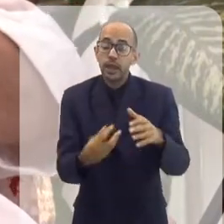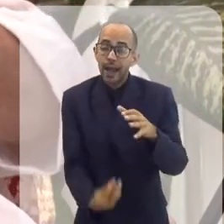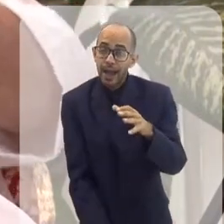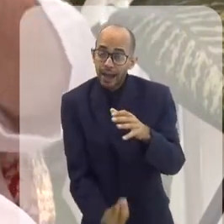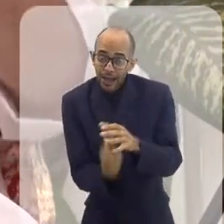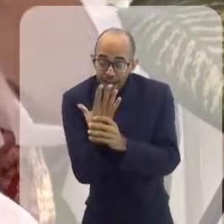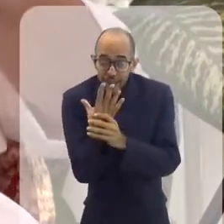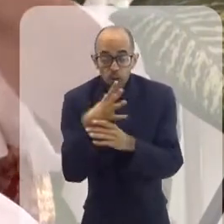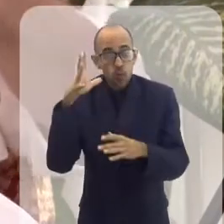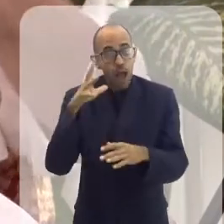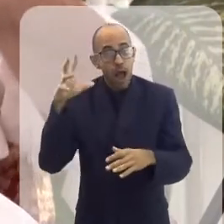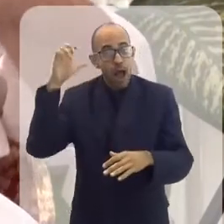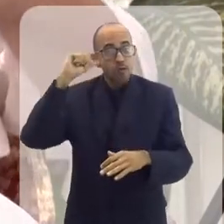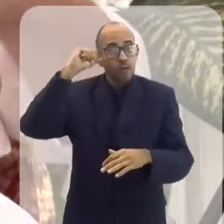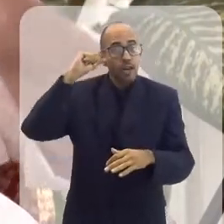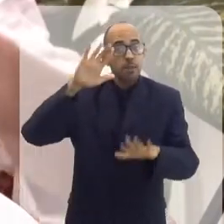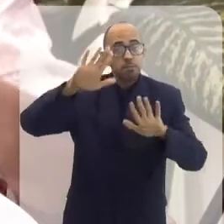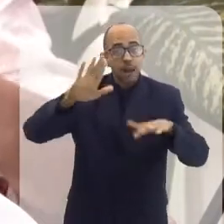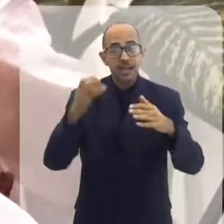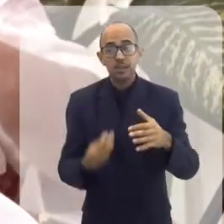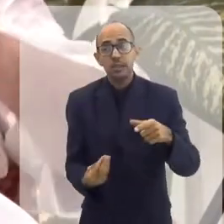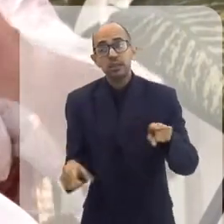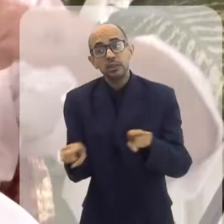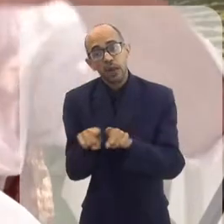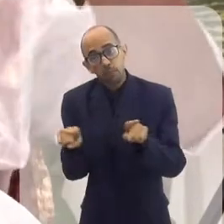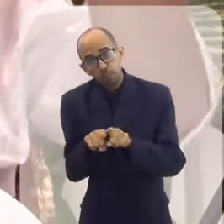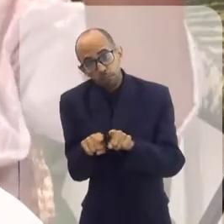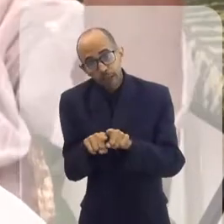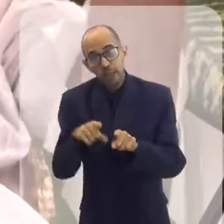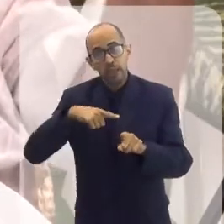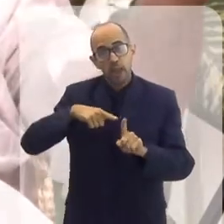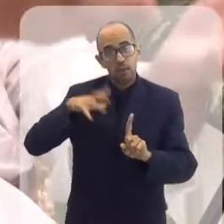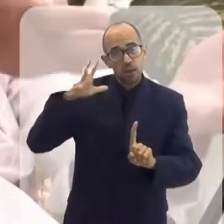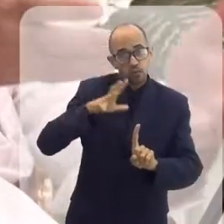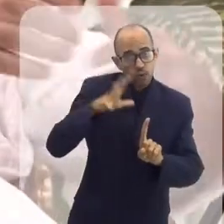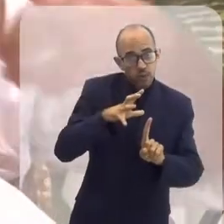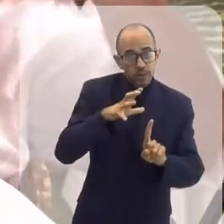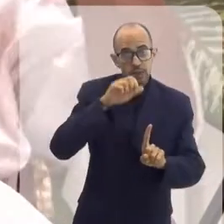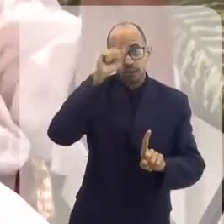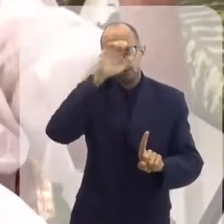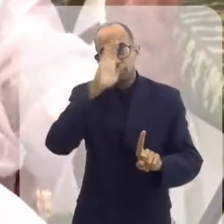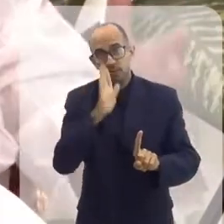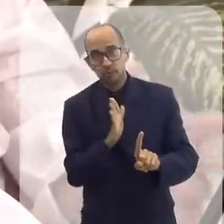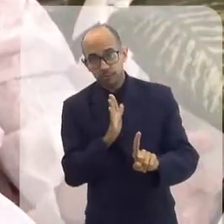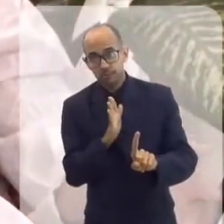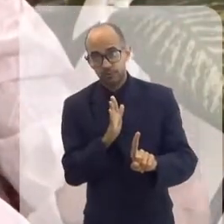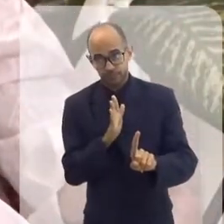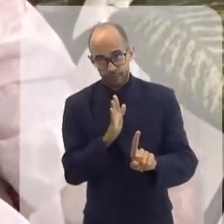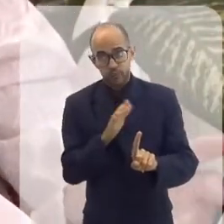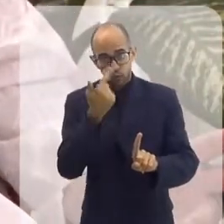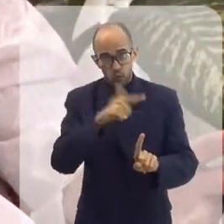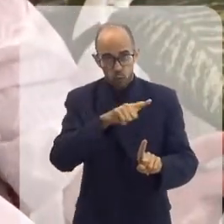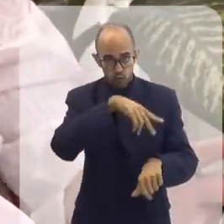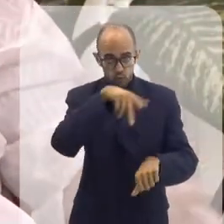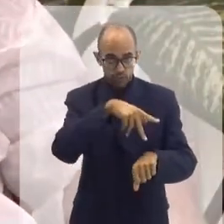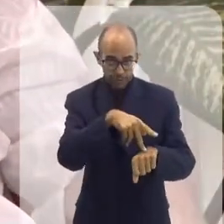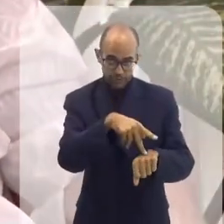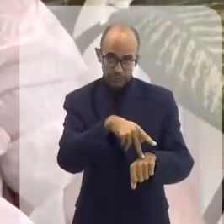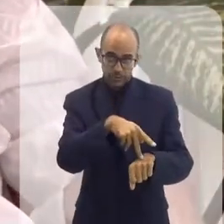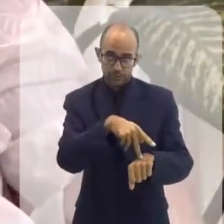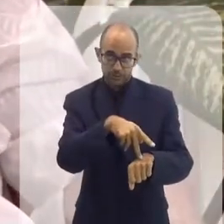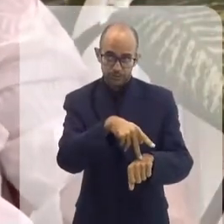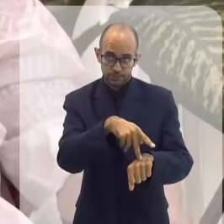uma matriz africana Mas tem uma constituição brasileira se reverberando se espelhando em outros